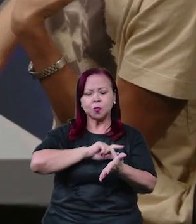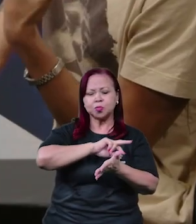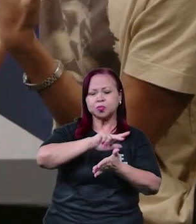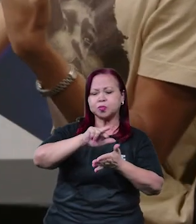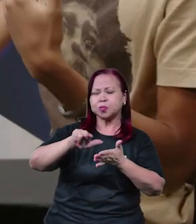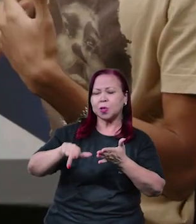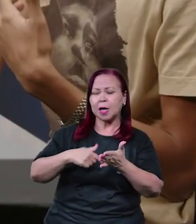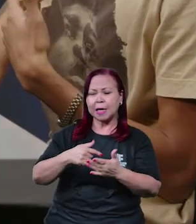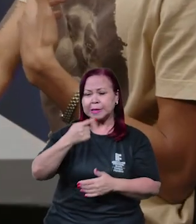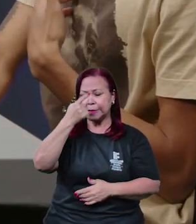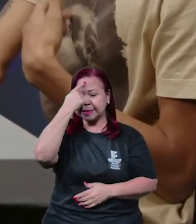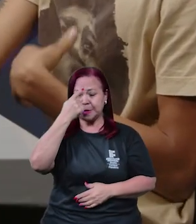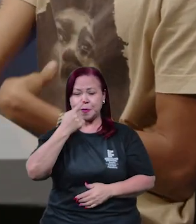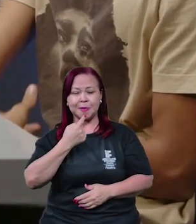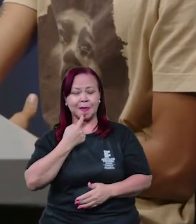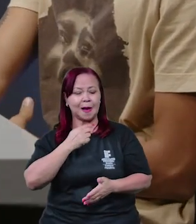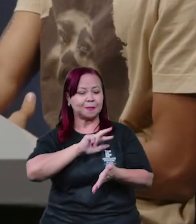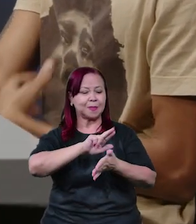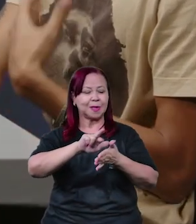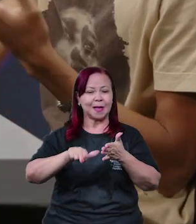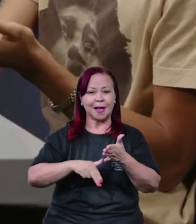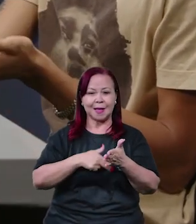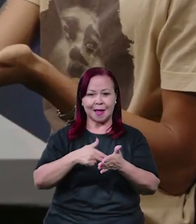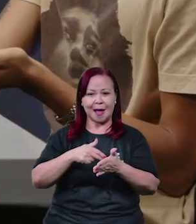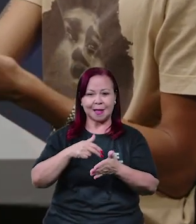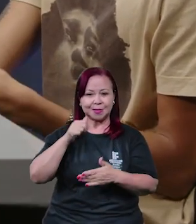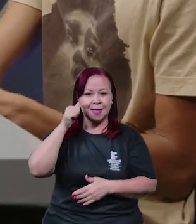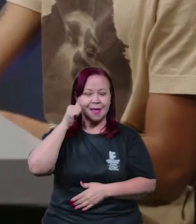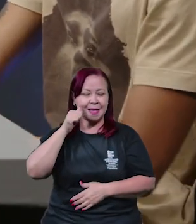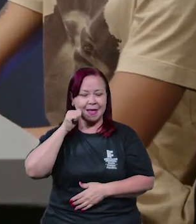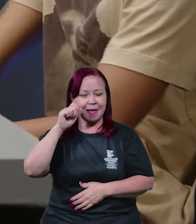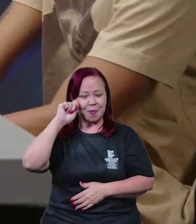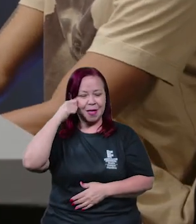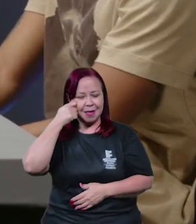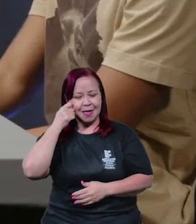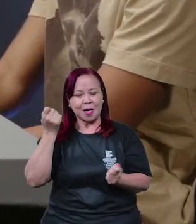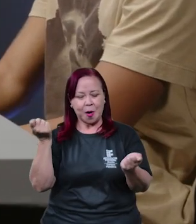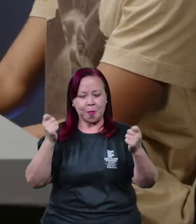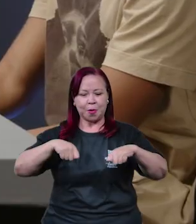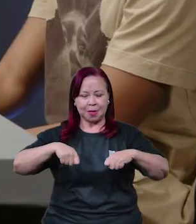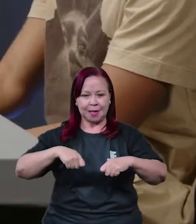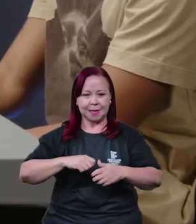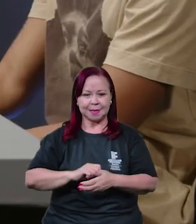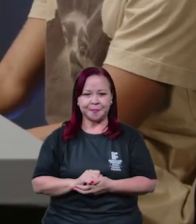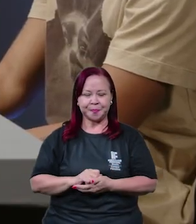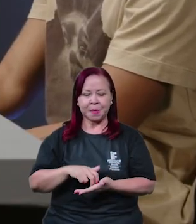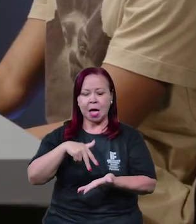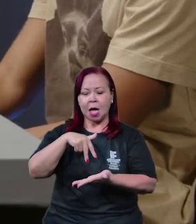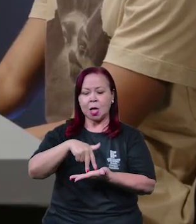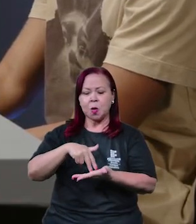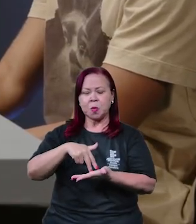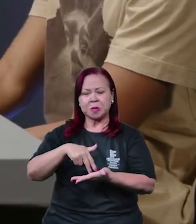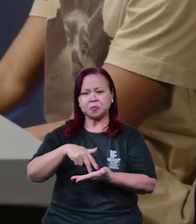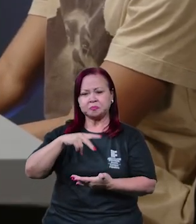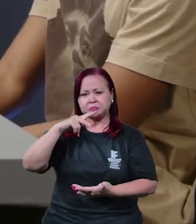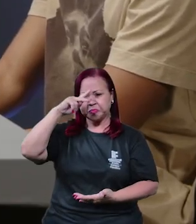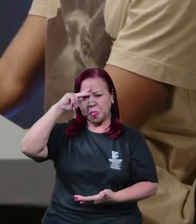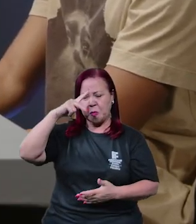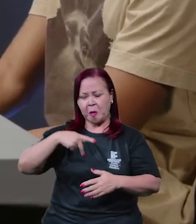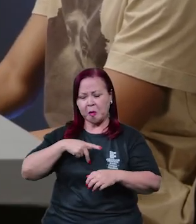pluralidade de personalidades, assim, e a potência que isso traz, né? Uhum. Eu acho que vem muito no lugar dali do